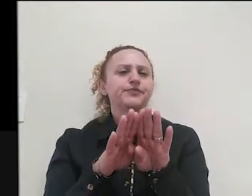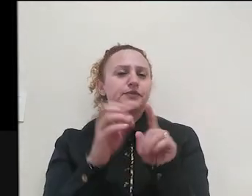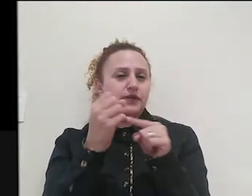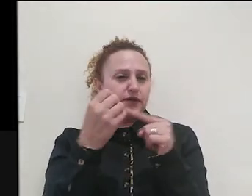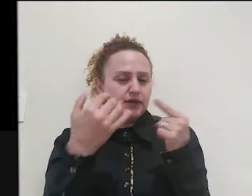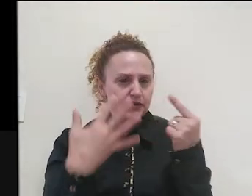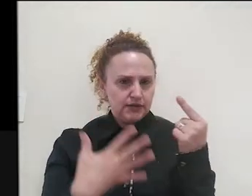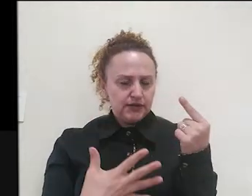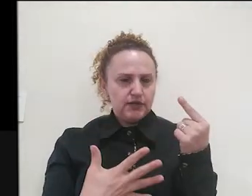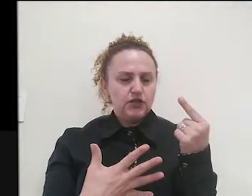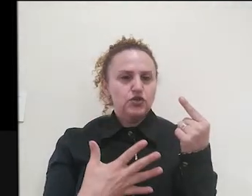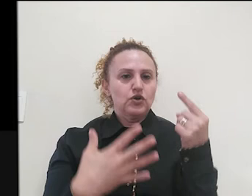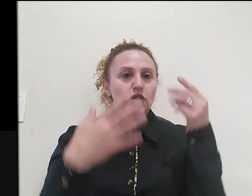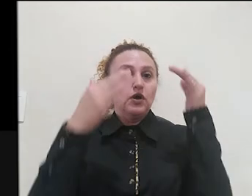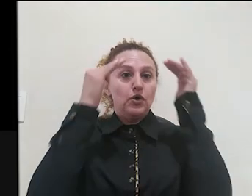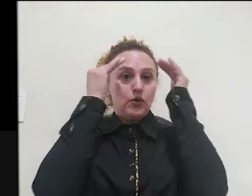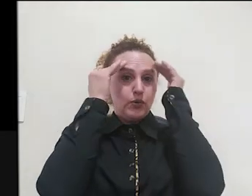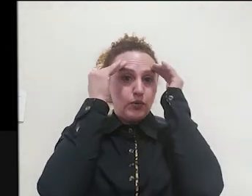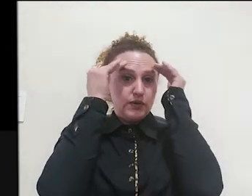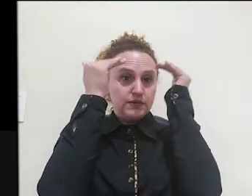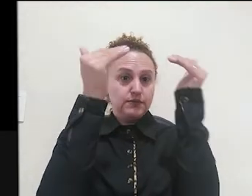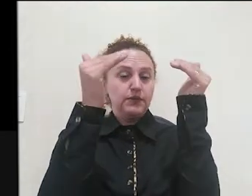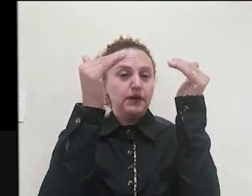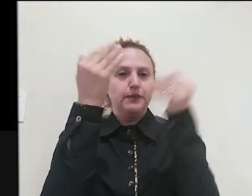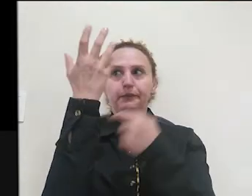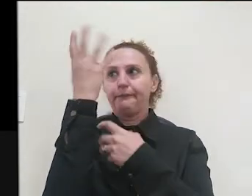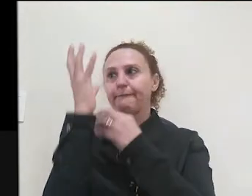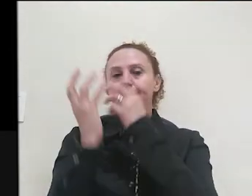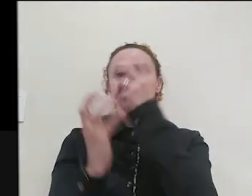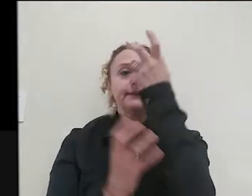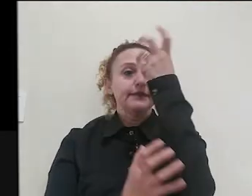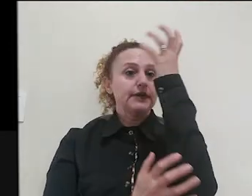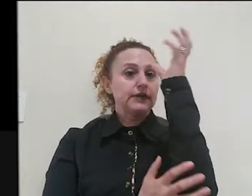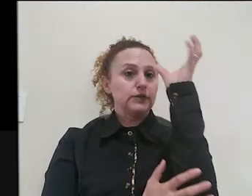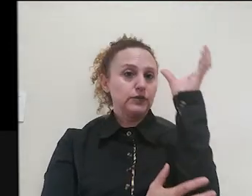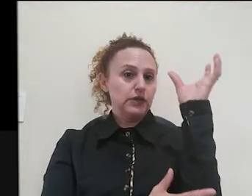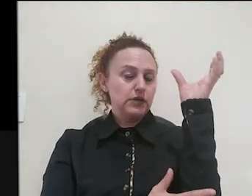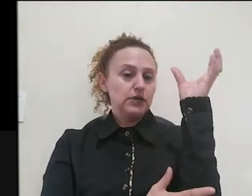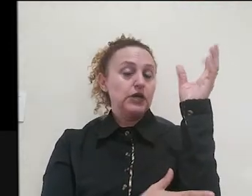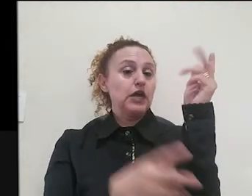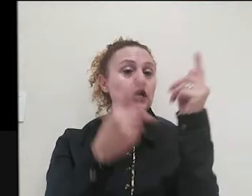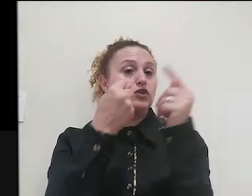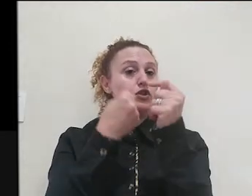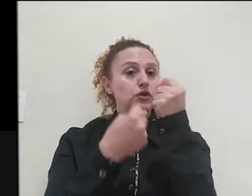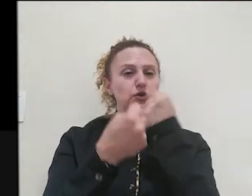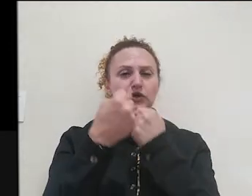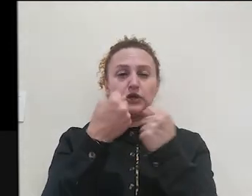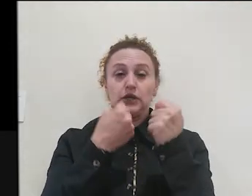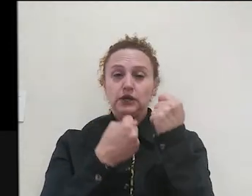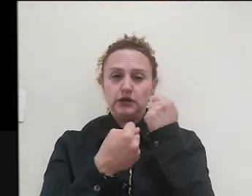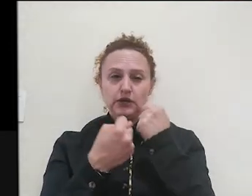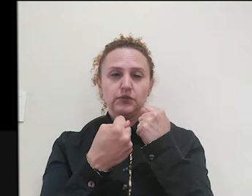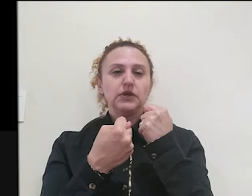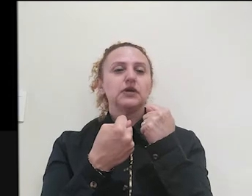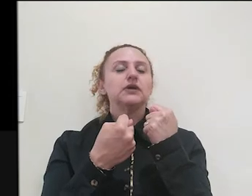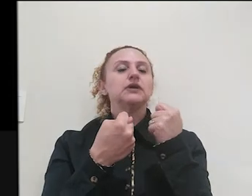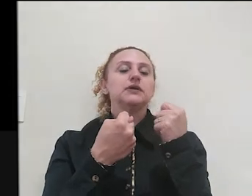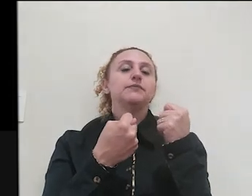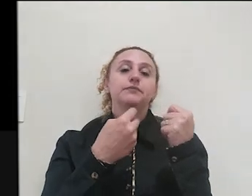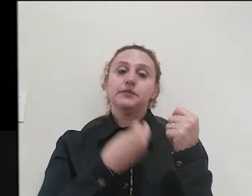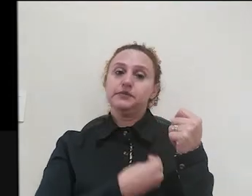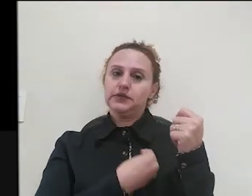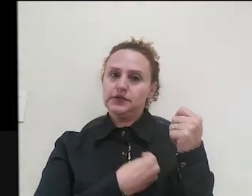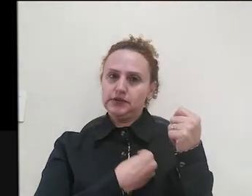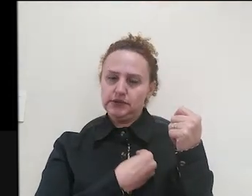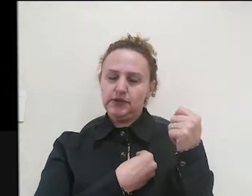objetividade, culto à natureza, mas uma natureza amena, não essa natureza exuberante, equilíbrio sobre idade de clássicos e presença da mitologia